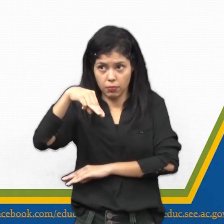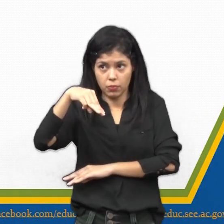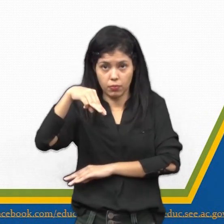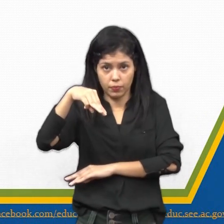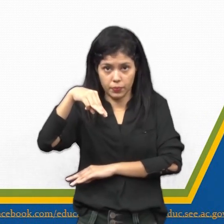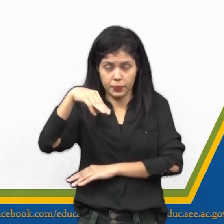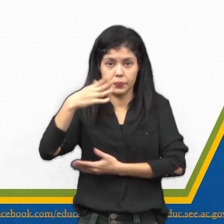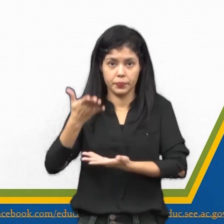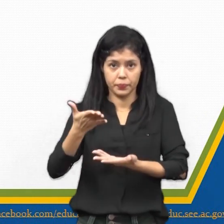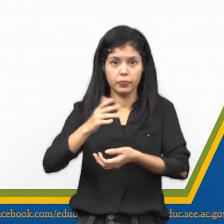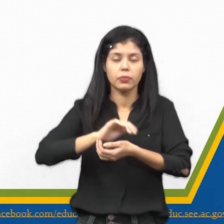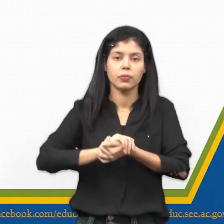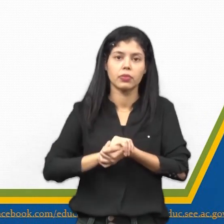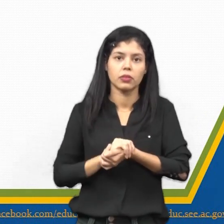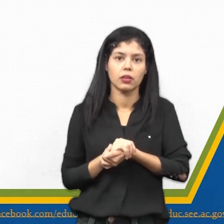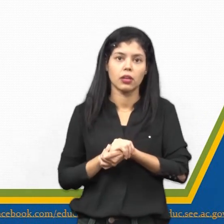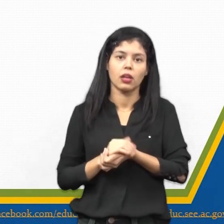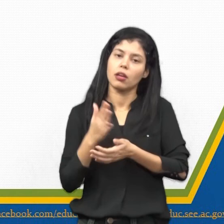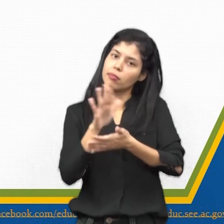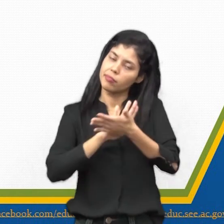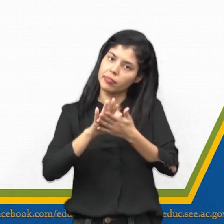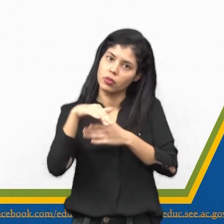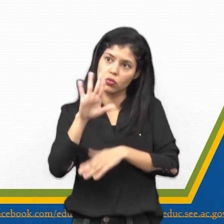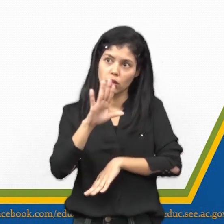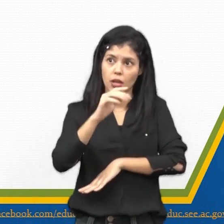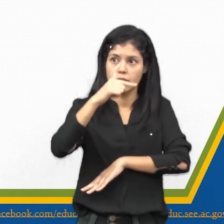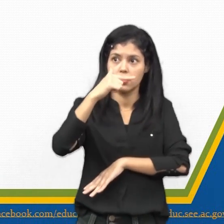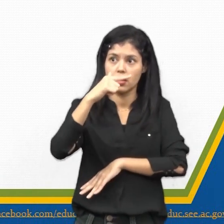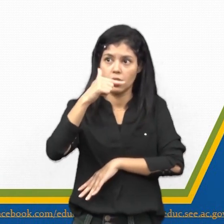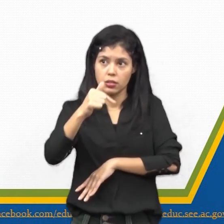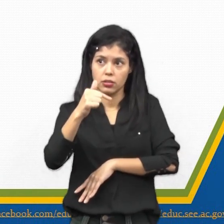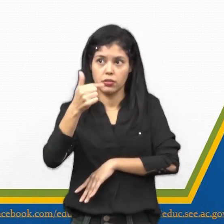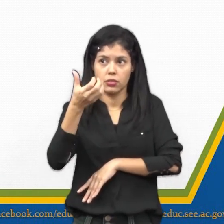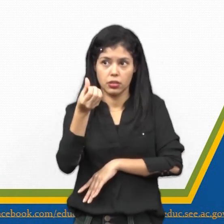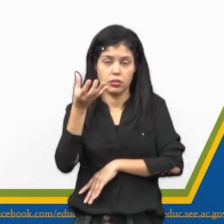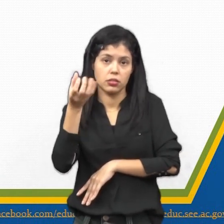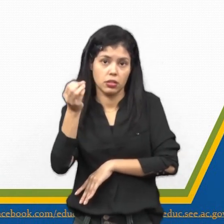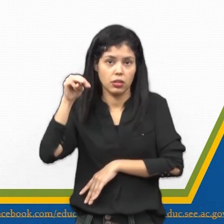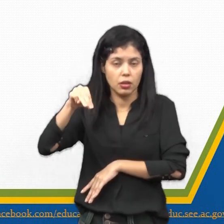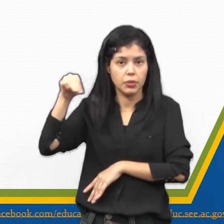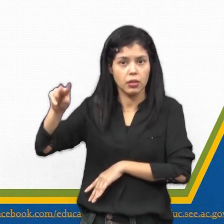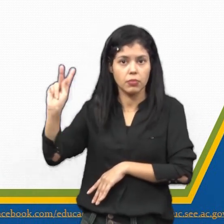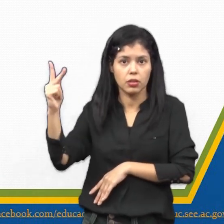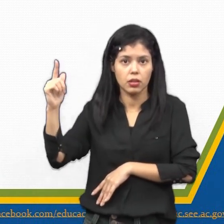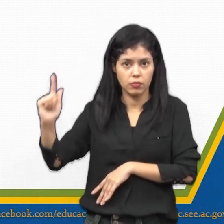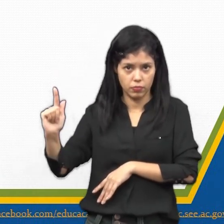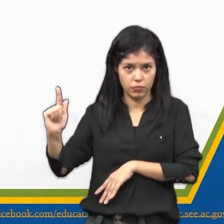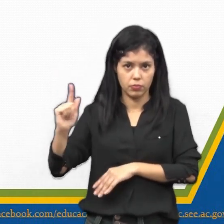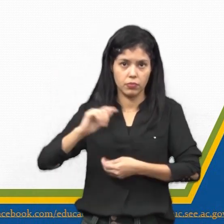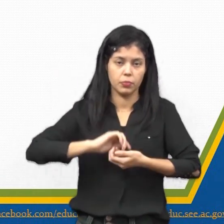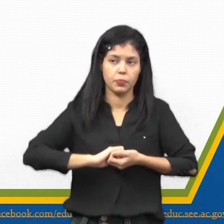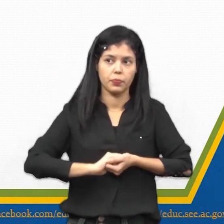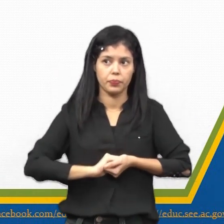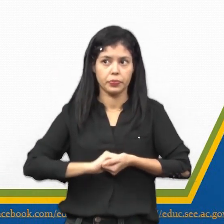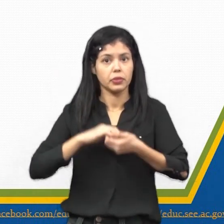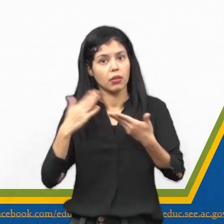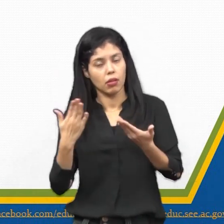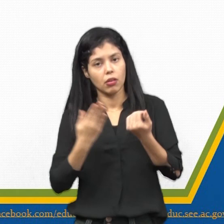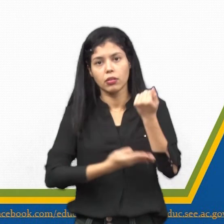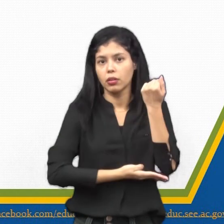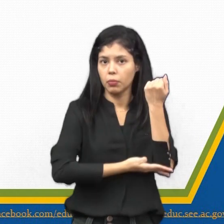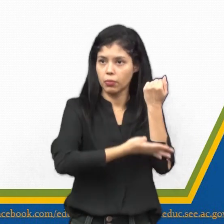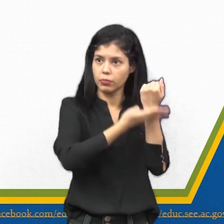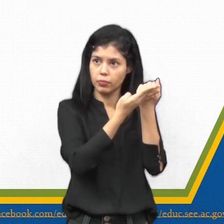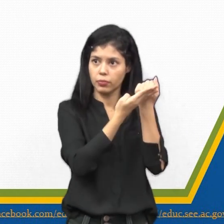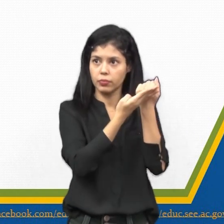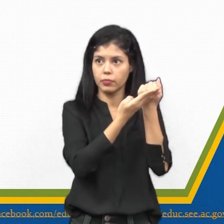ou seja, 1 atm, que nada mais é do que 760 milímetros de mercúrio. E ele vai apresentar